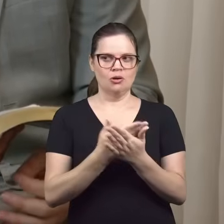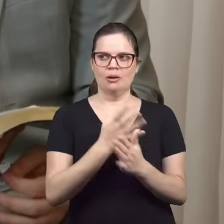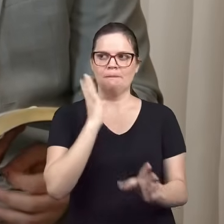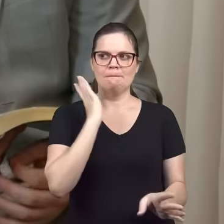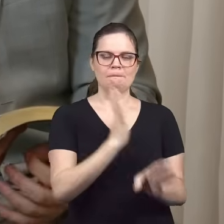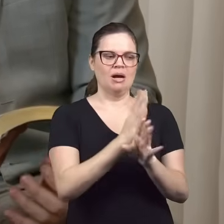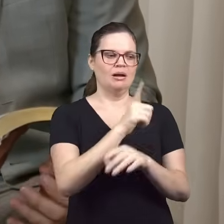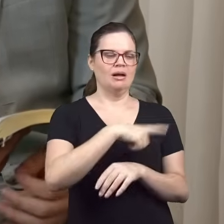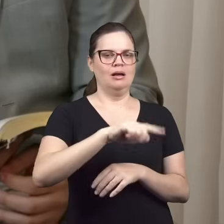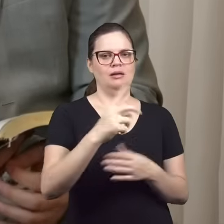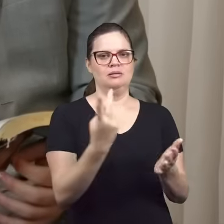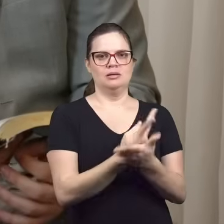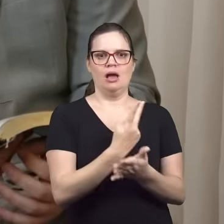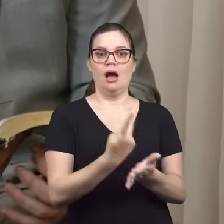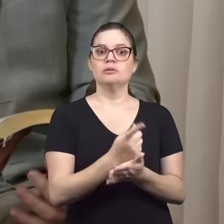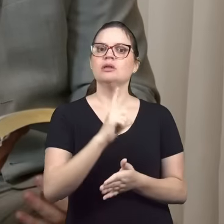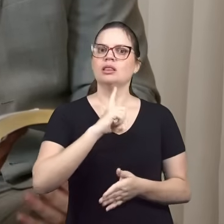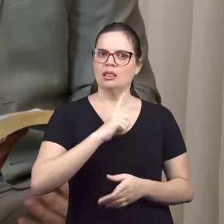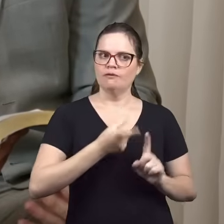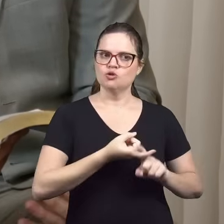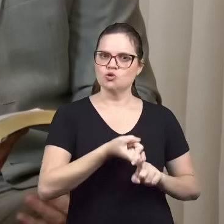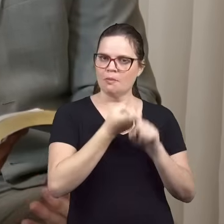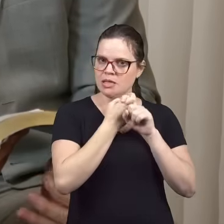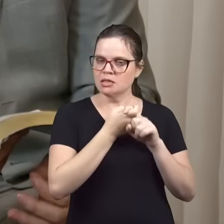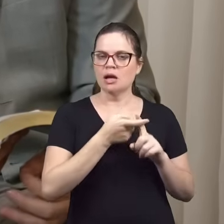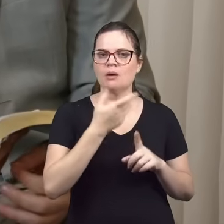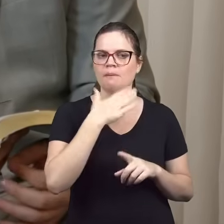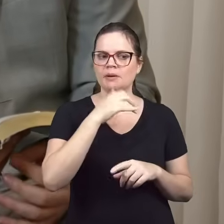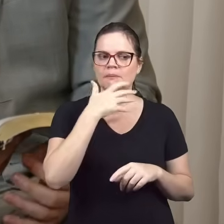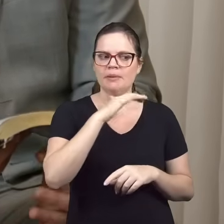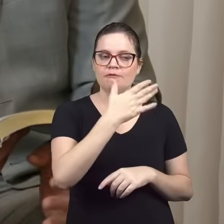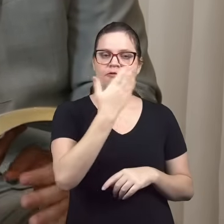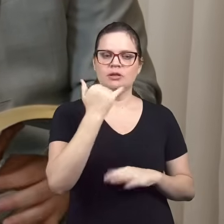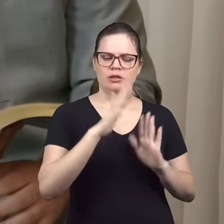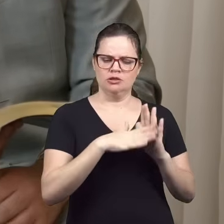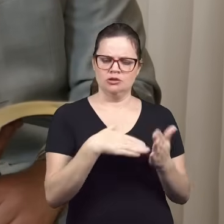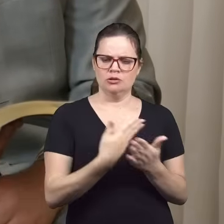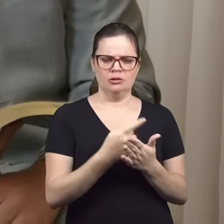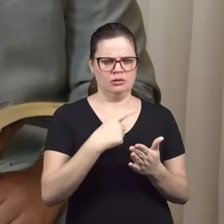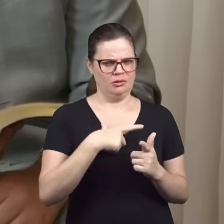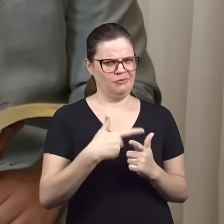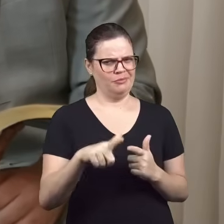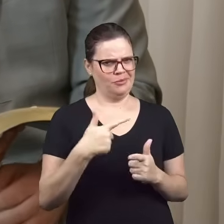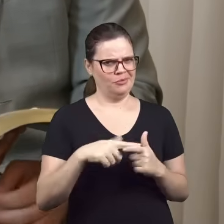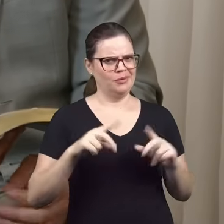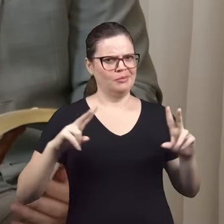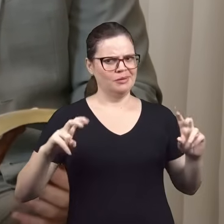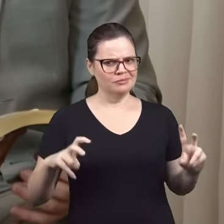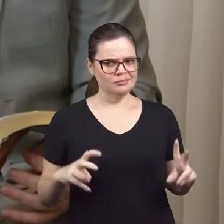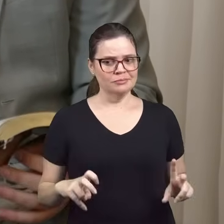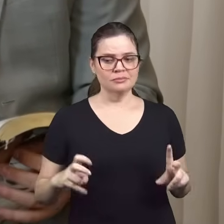várias punições, suspensões, os pais foram chamados à escola, tiveram vários problemas em relação a isso. E eu vi ali como o Senhor me